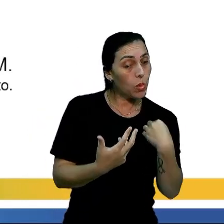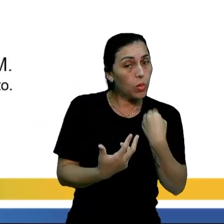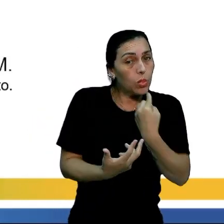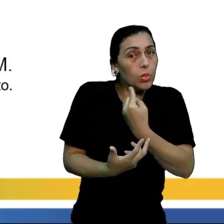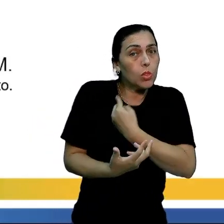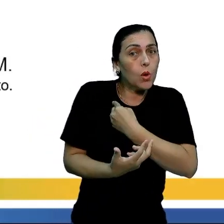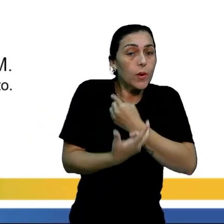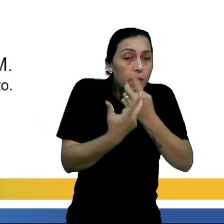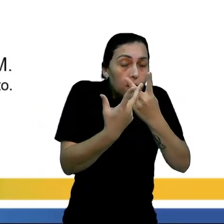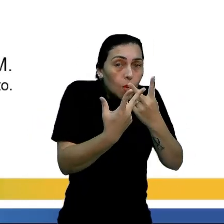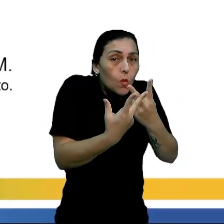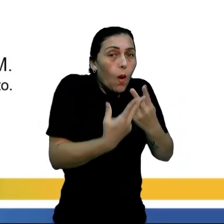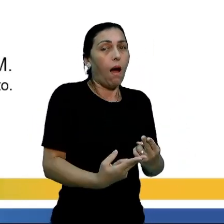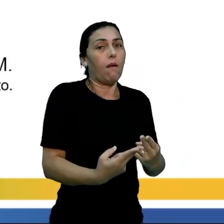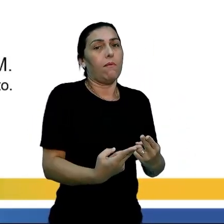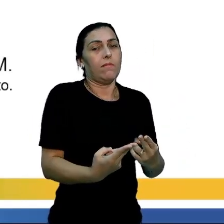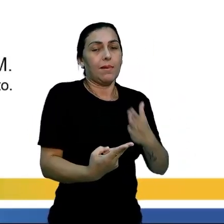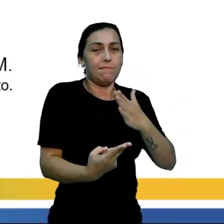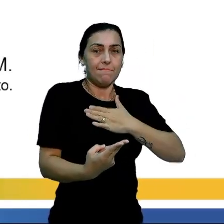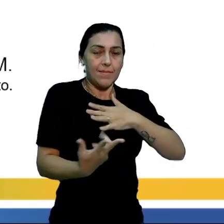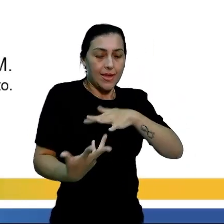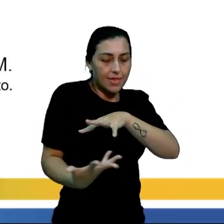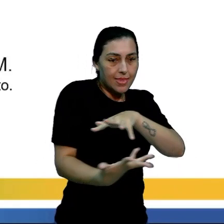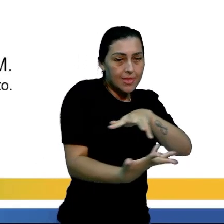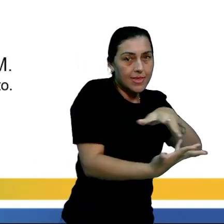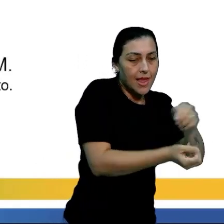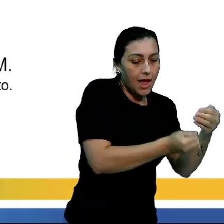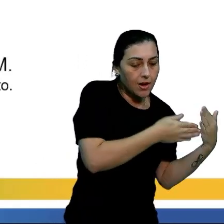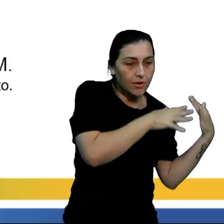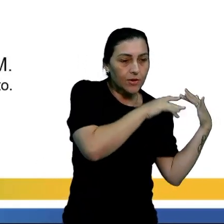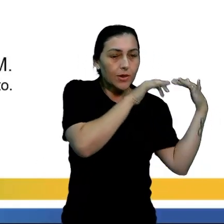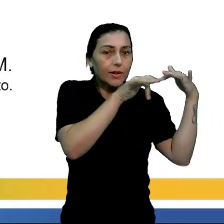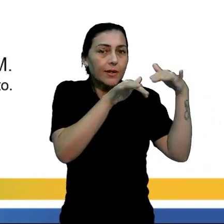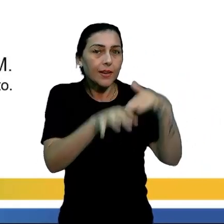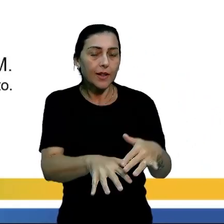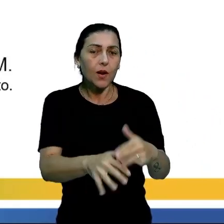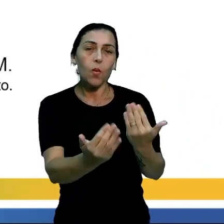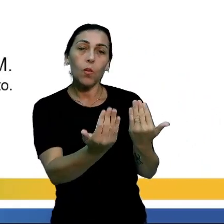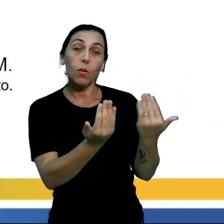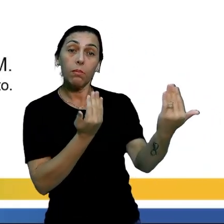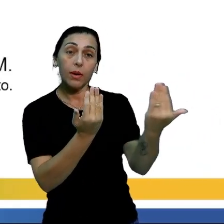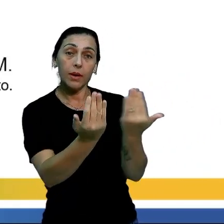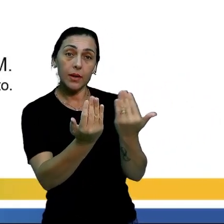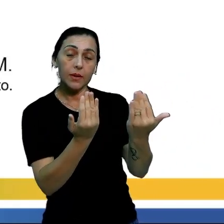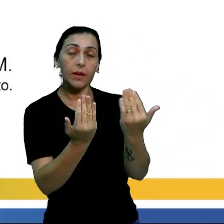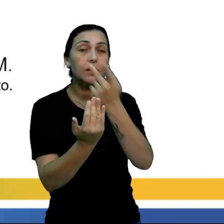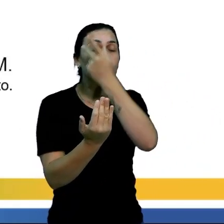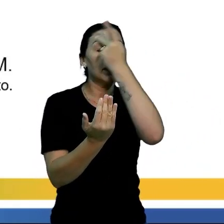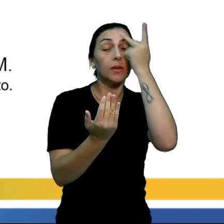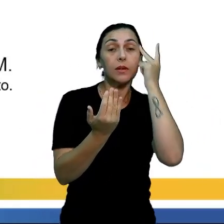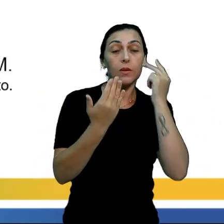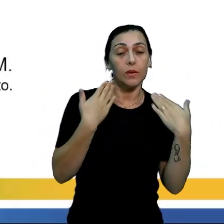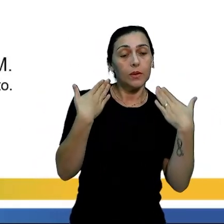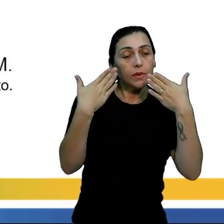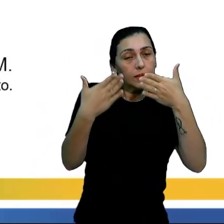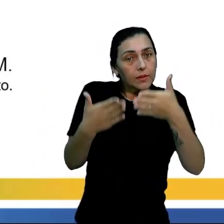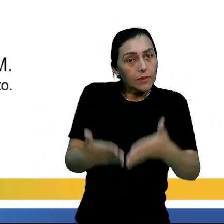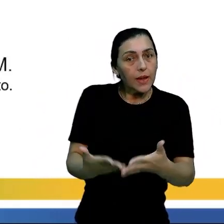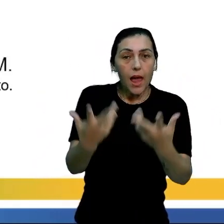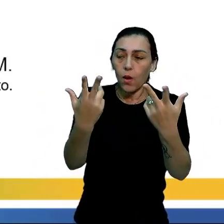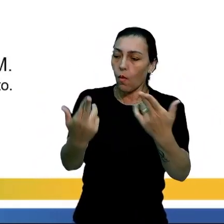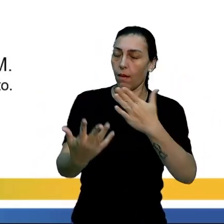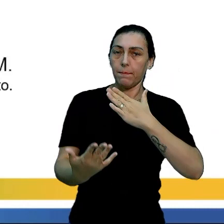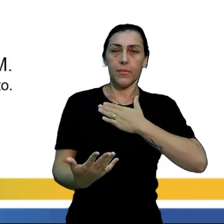como as pessoas que a minha terra vieram. Ele está estabelecendo uma comparação. As pessoas que vieram à minha terra são